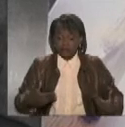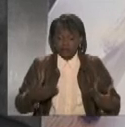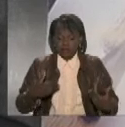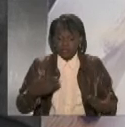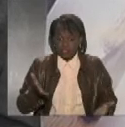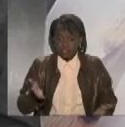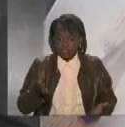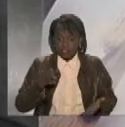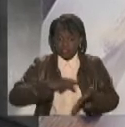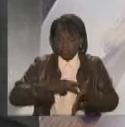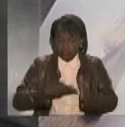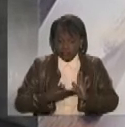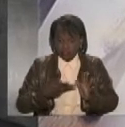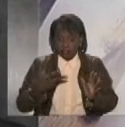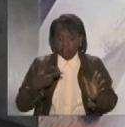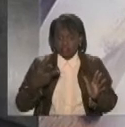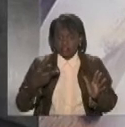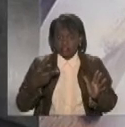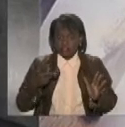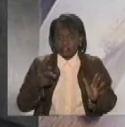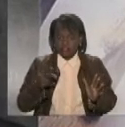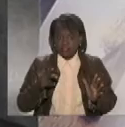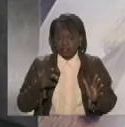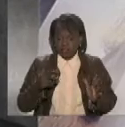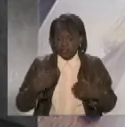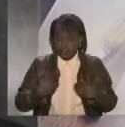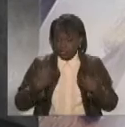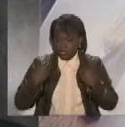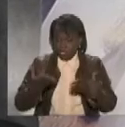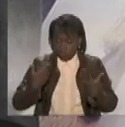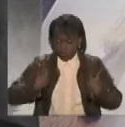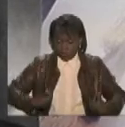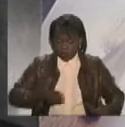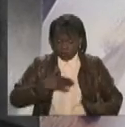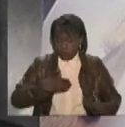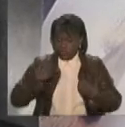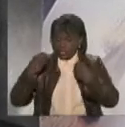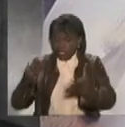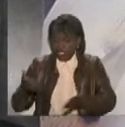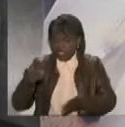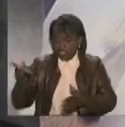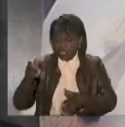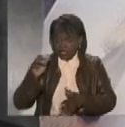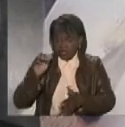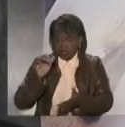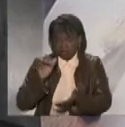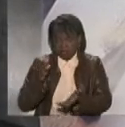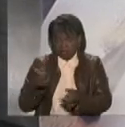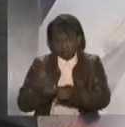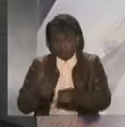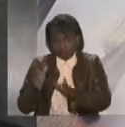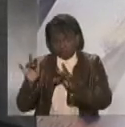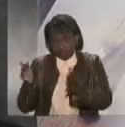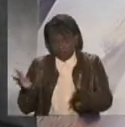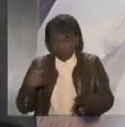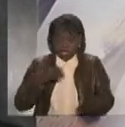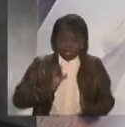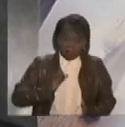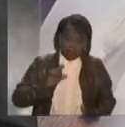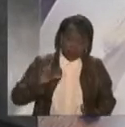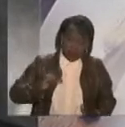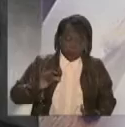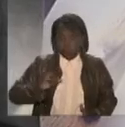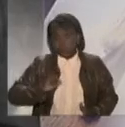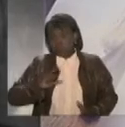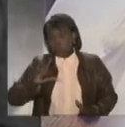está significando, ele não vai significar a doação desse corpo para o meu parceiro ou para o outro, que eu ame menos ou que